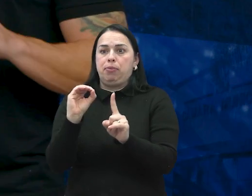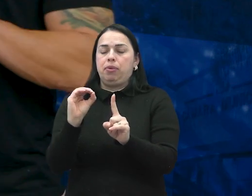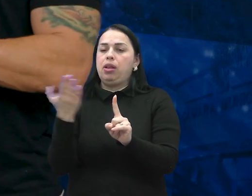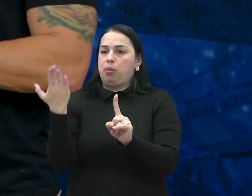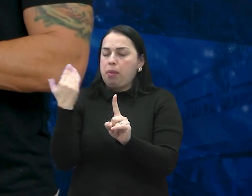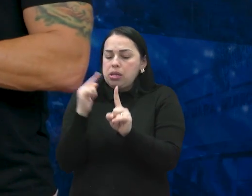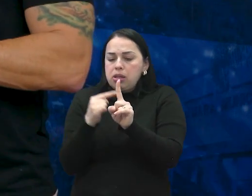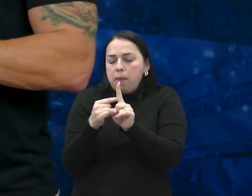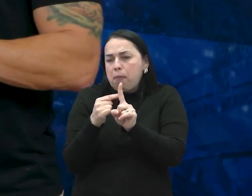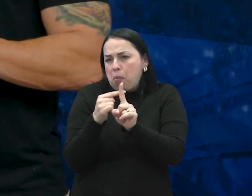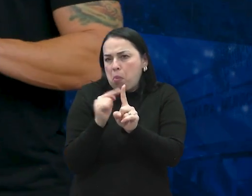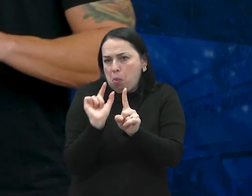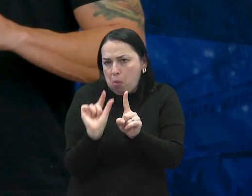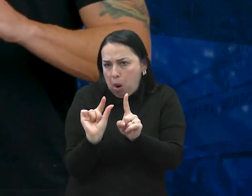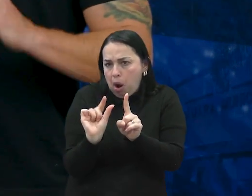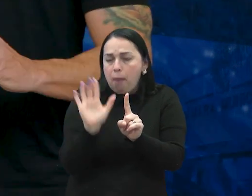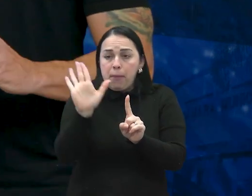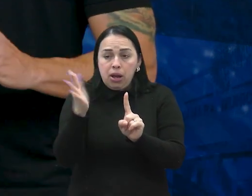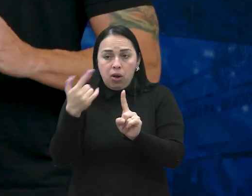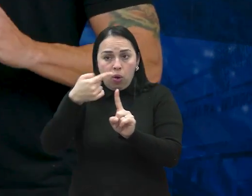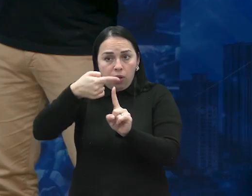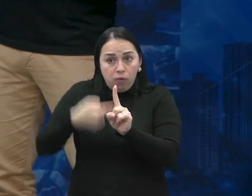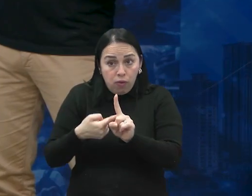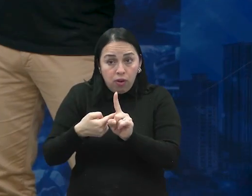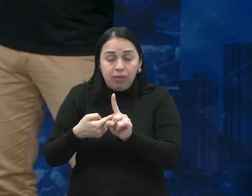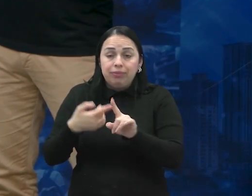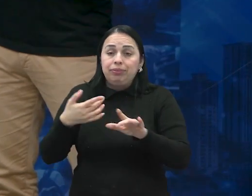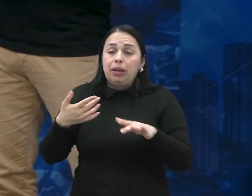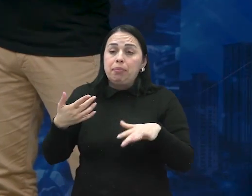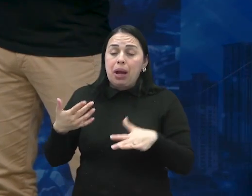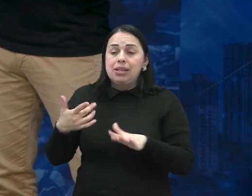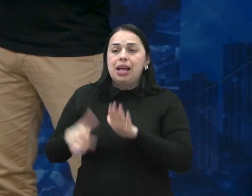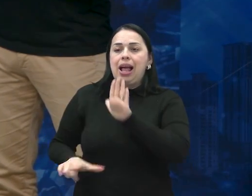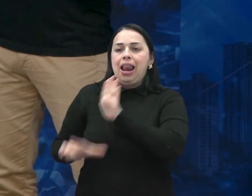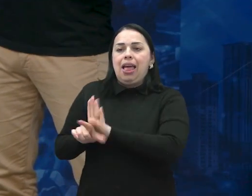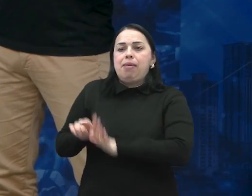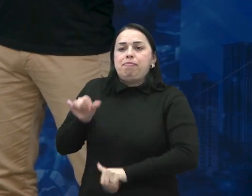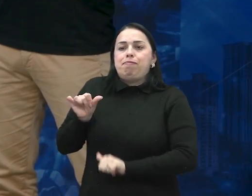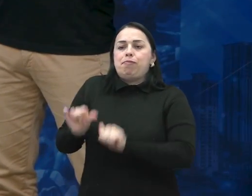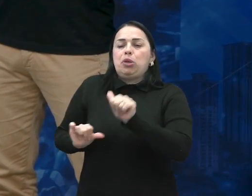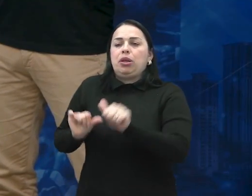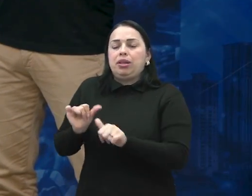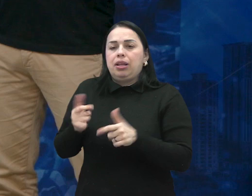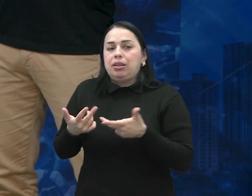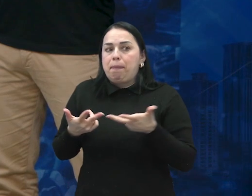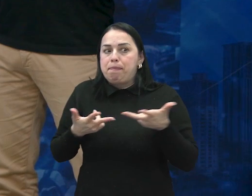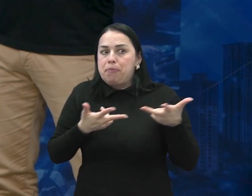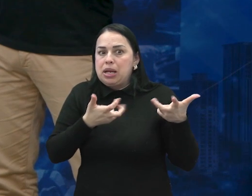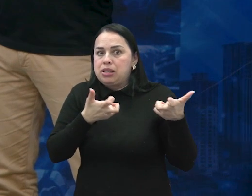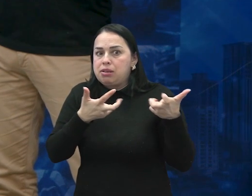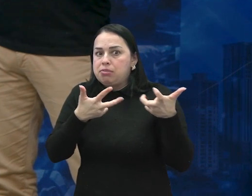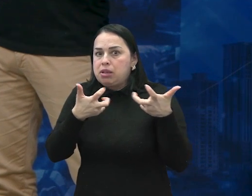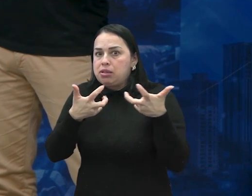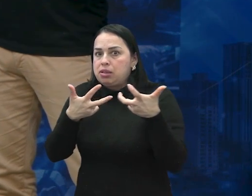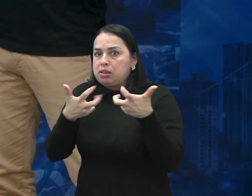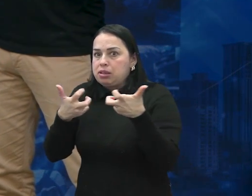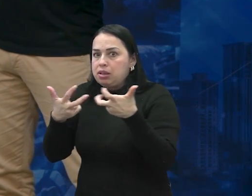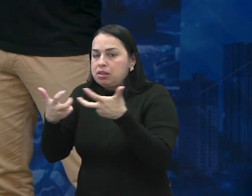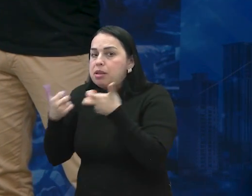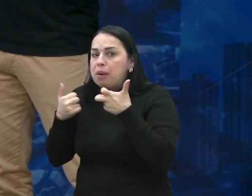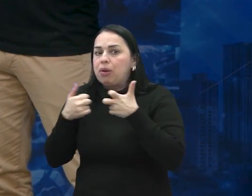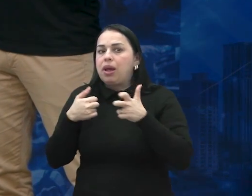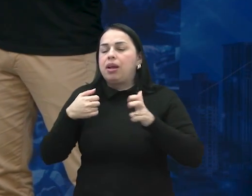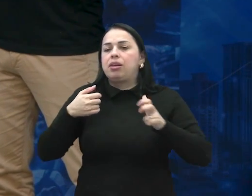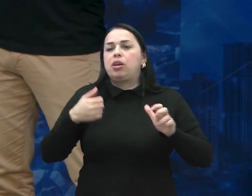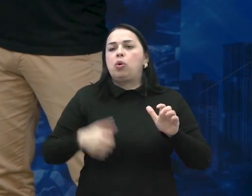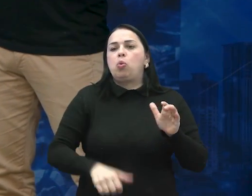pequena tolerância, agora não tem mais. Pois bem, quando teve essa mudança, aí a gente começou a ver os índices de vítimas no trânsito